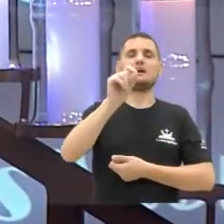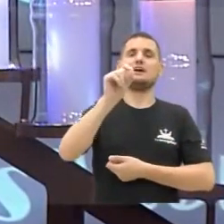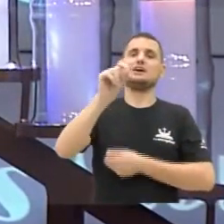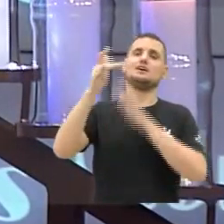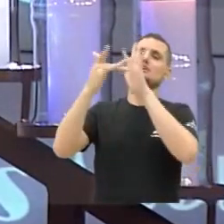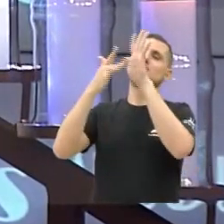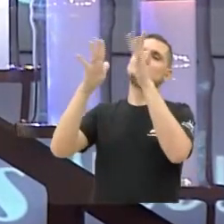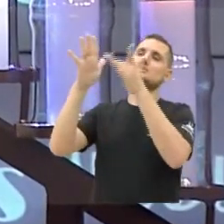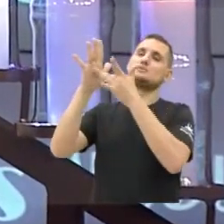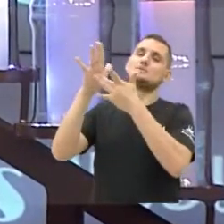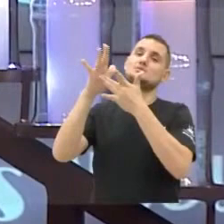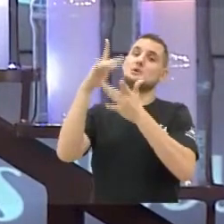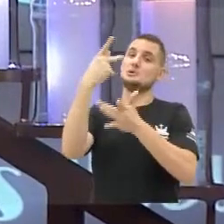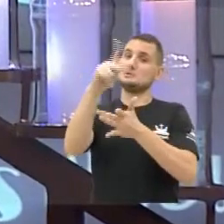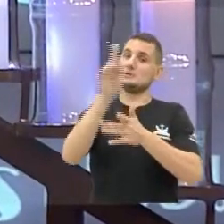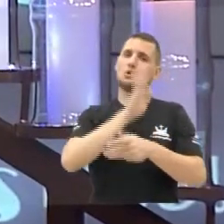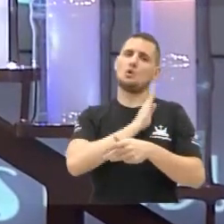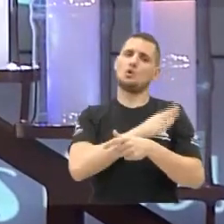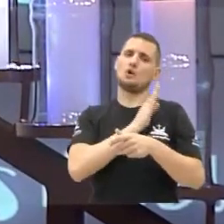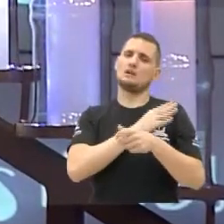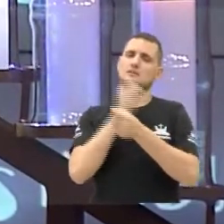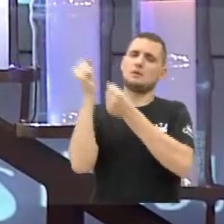o teu coração.